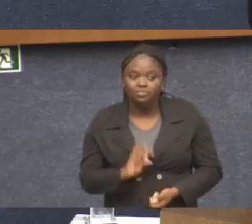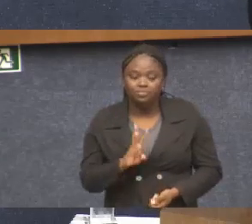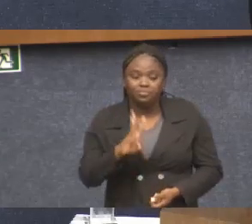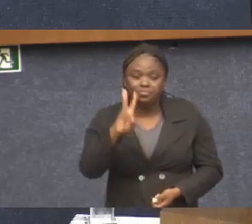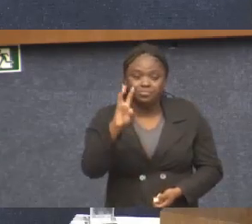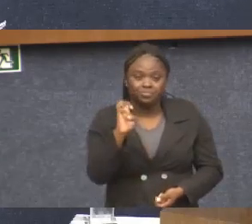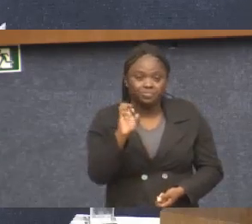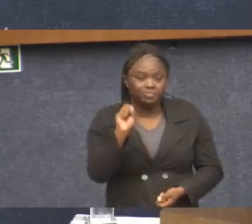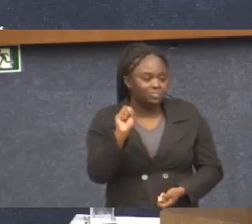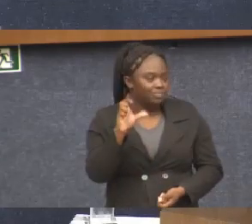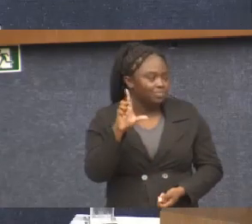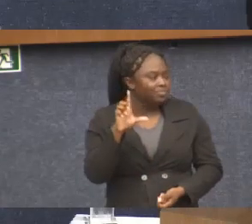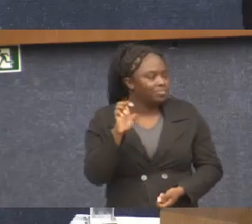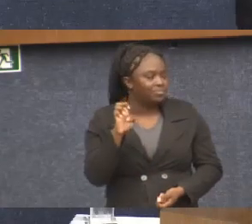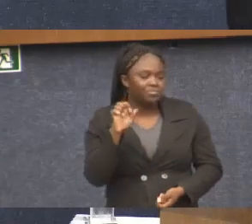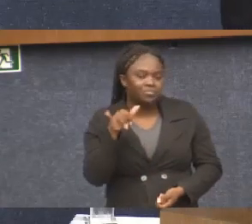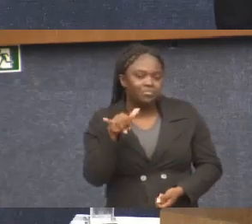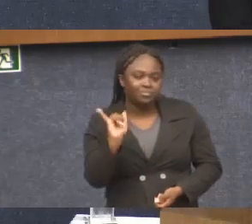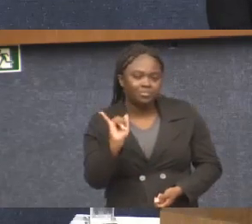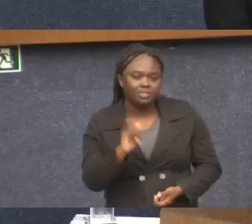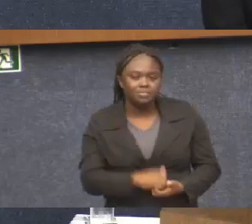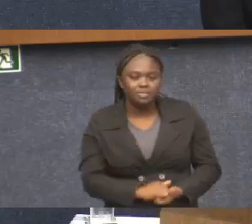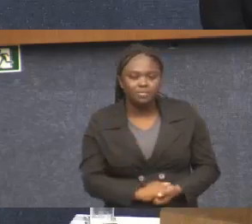Wesley Campos.